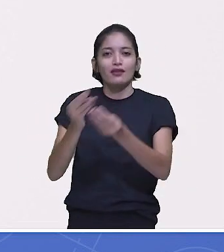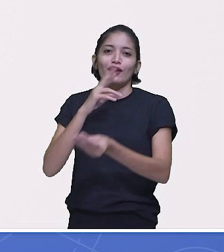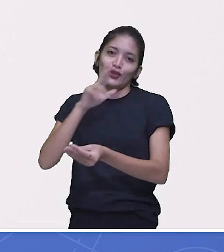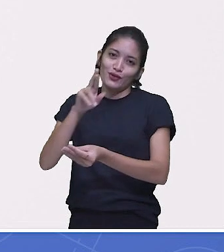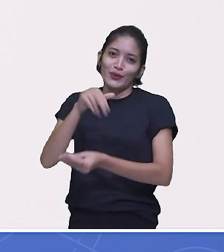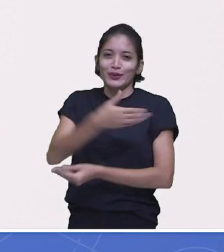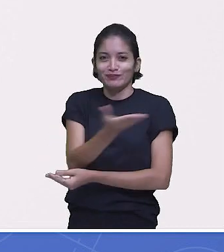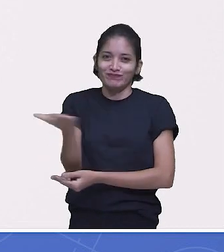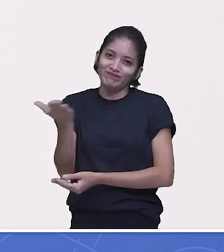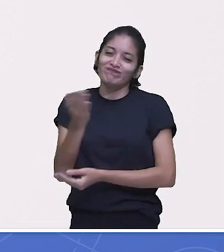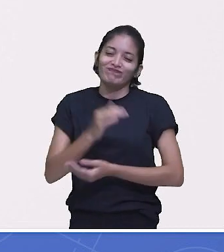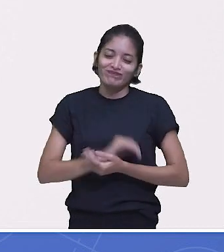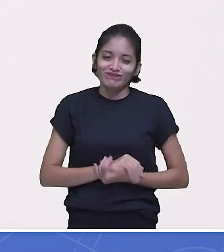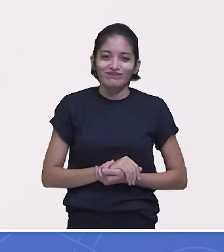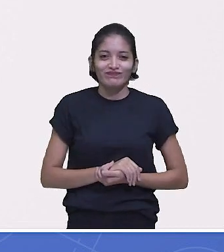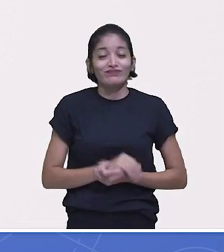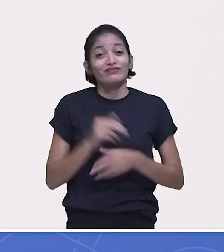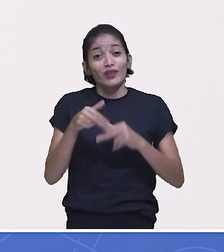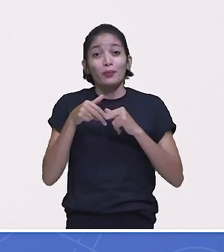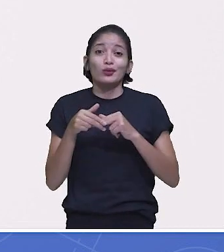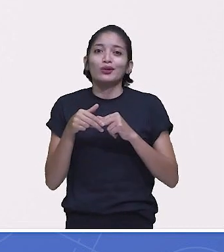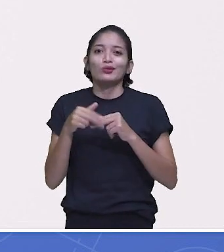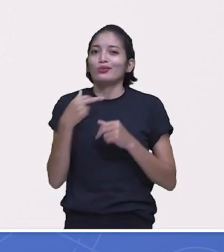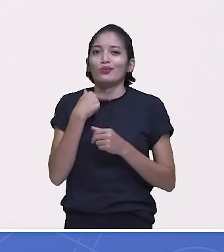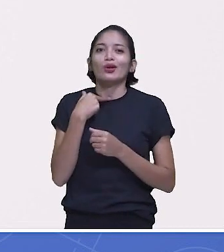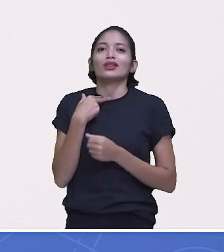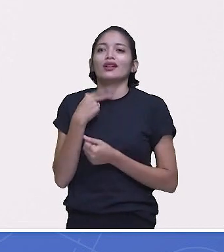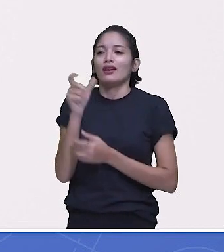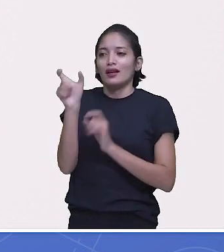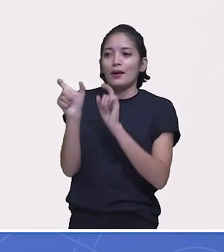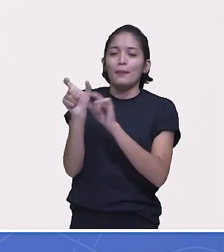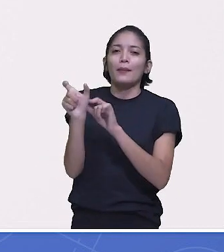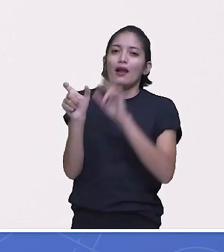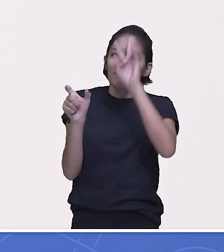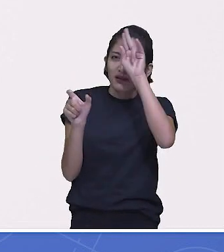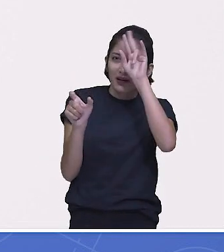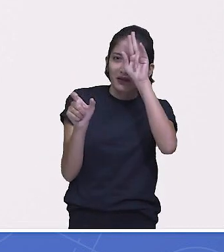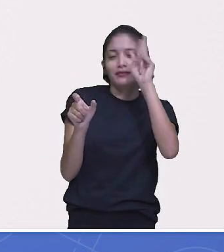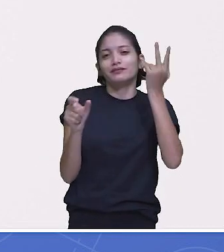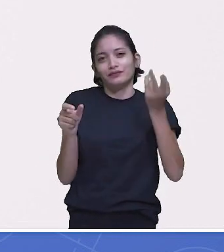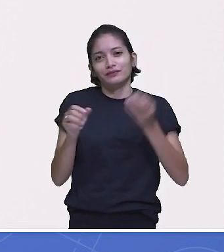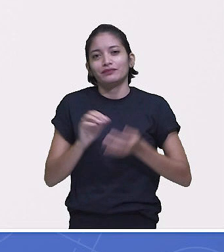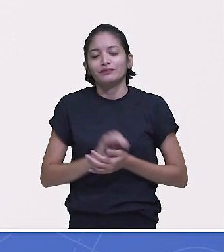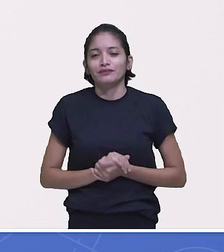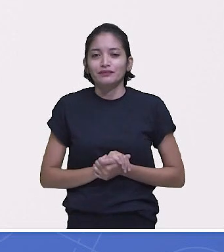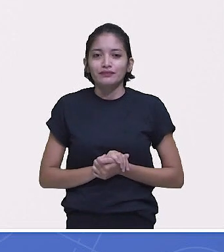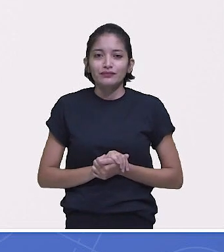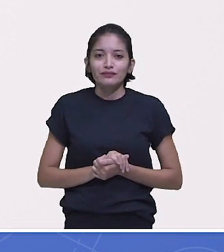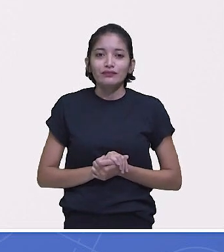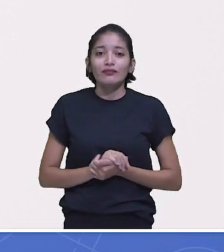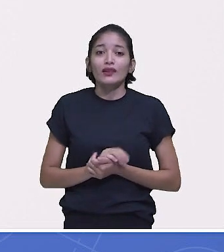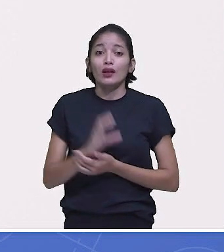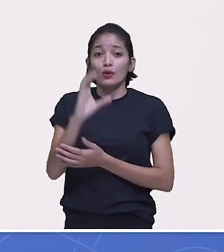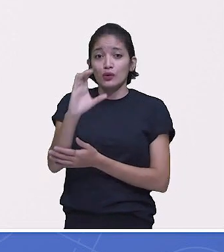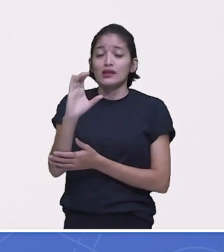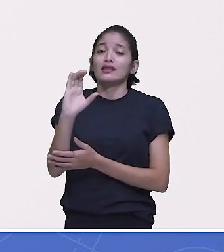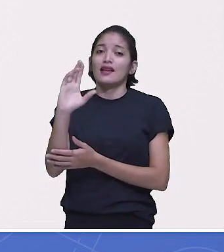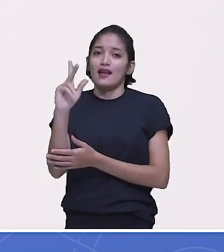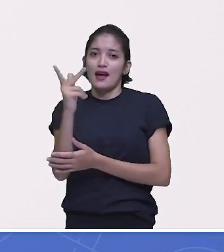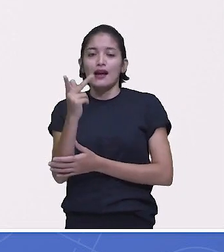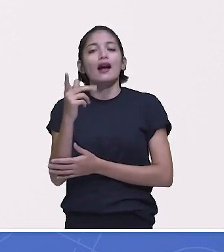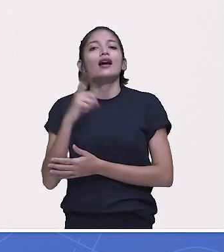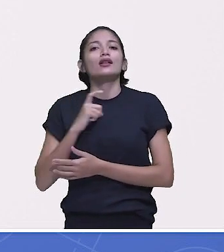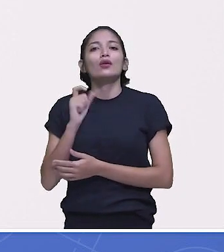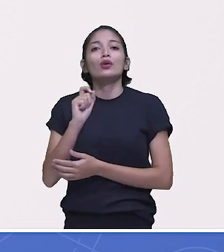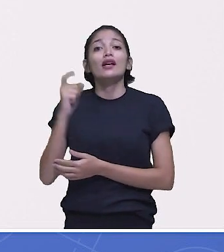resposta para vocês. Por isso que eu não pude ler a palavra barata em espanhol, cucaracha. O CH no espanhol sempre vai ter o som